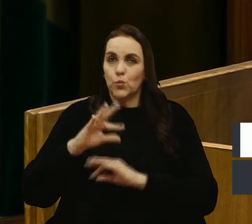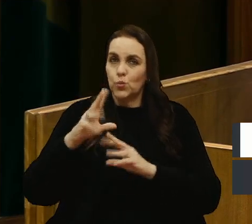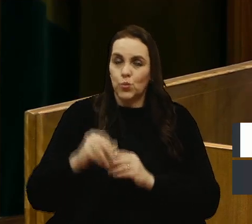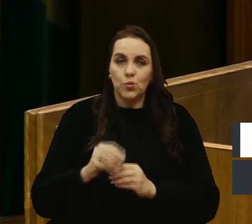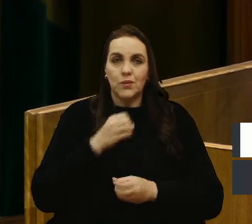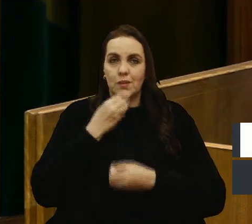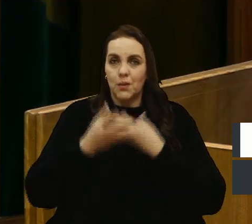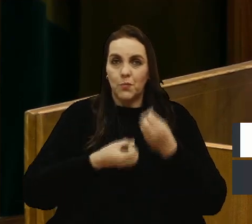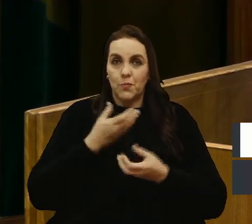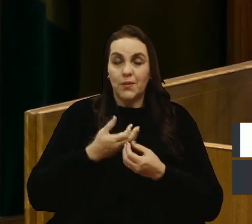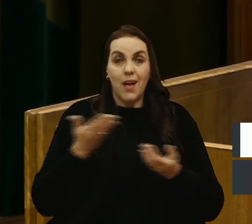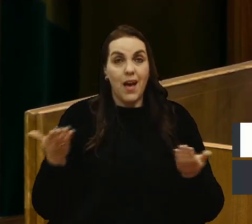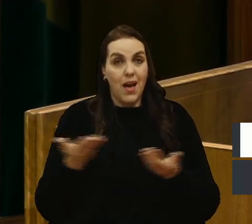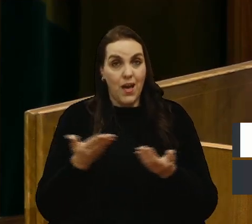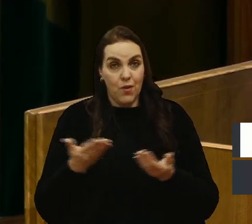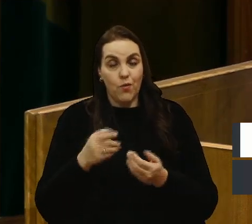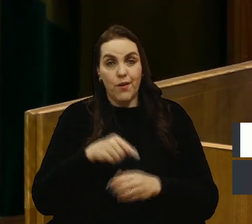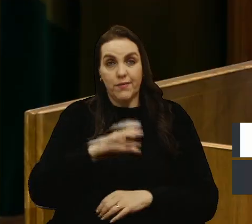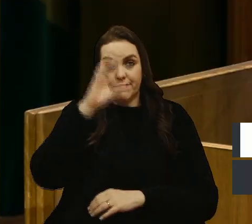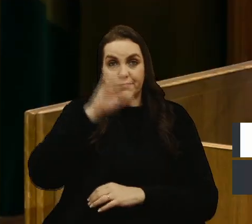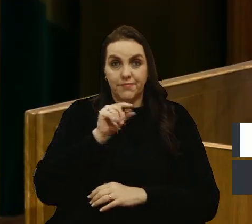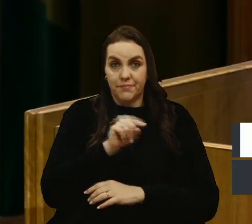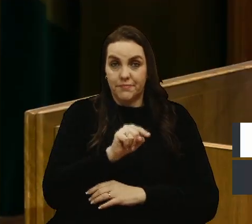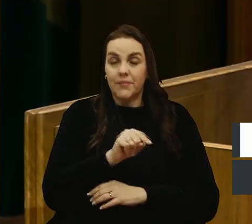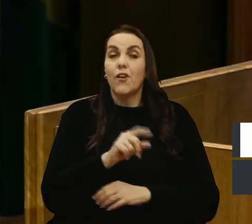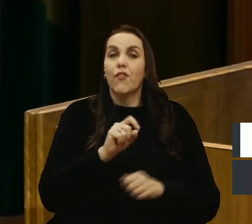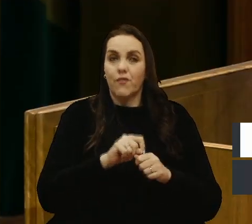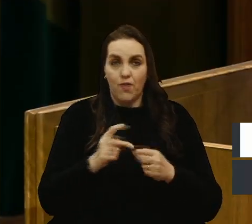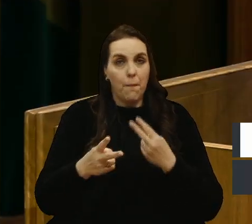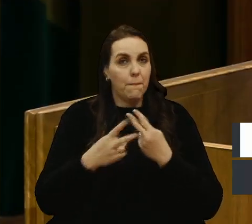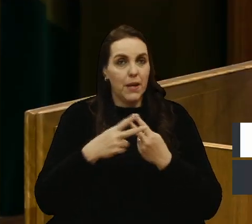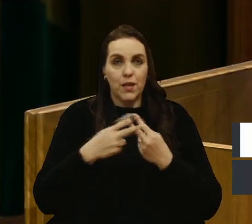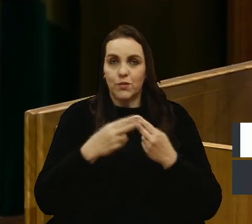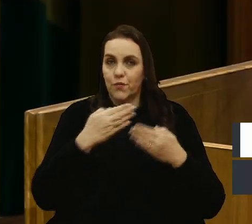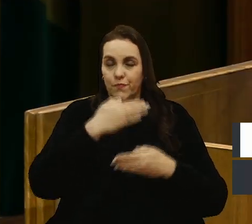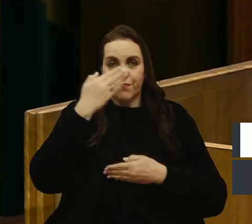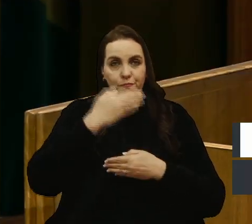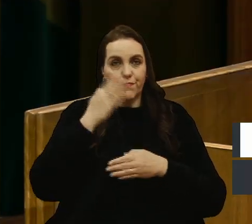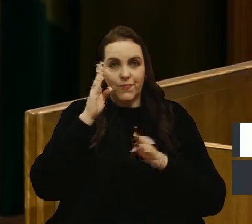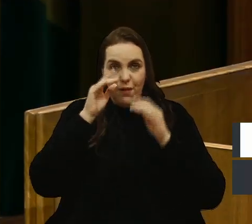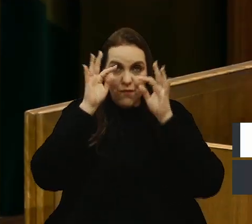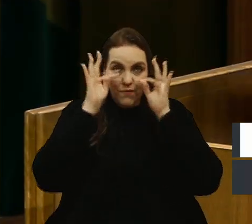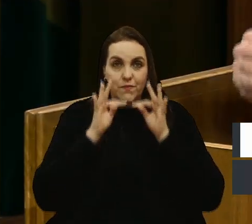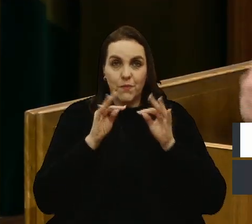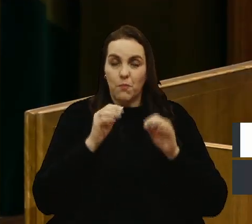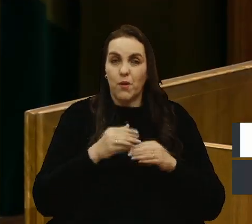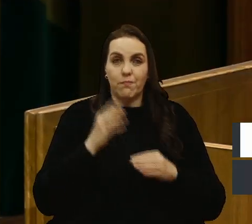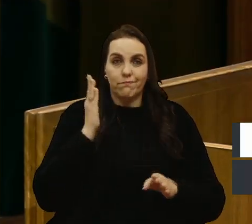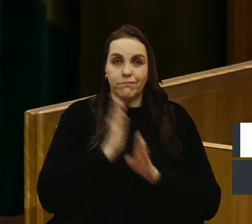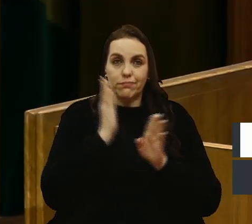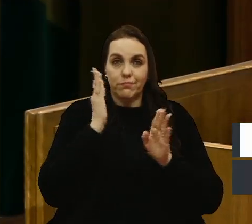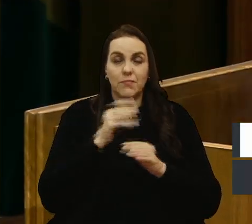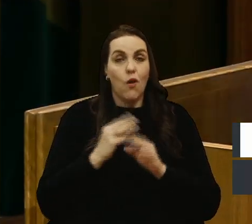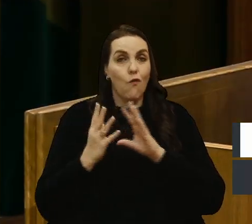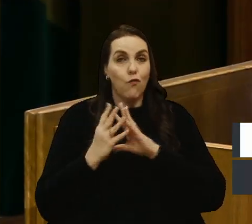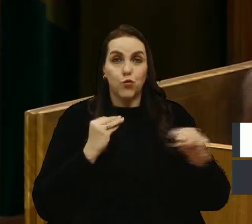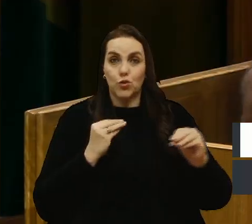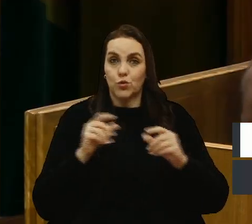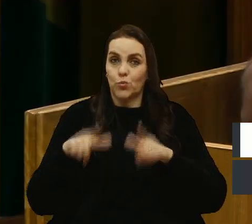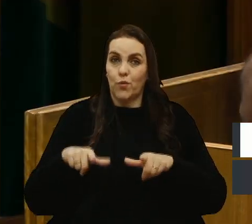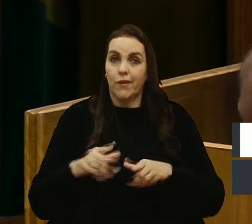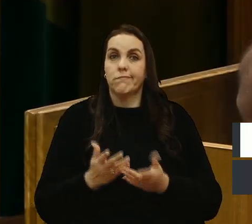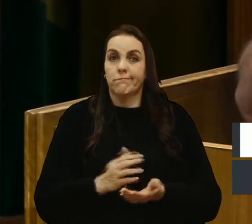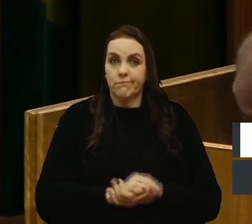agora esse cidadão que cometeu aquele crime está devidamente preso, foi preso em flagrante pelo fato de ter se evadido do local. E